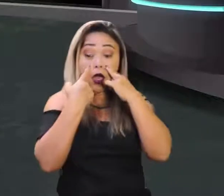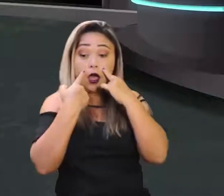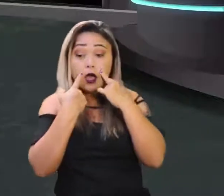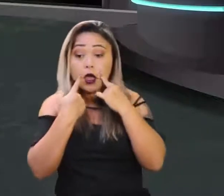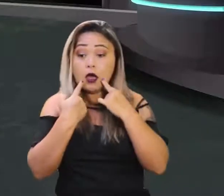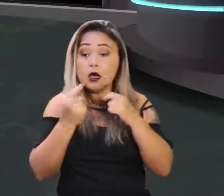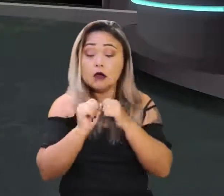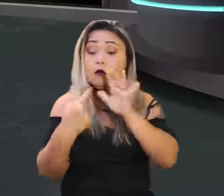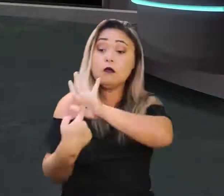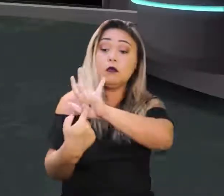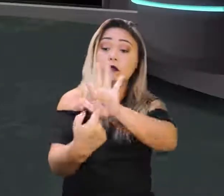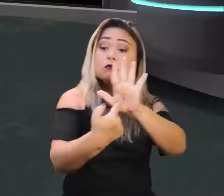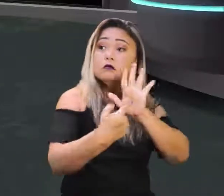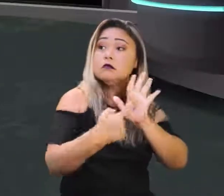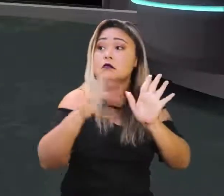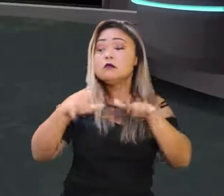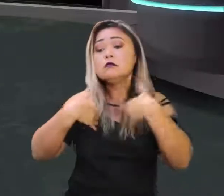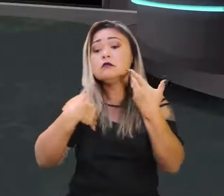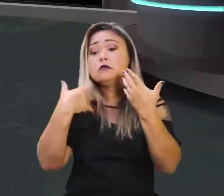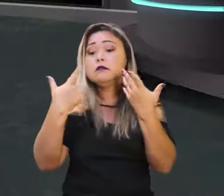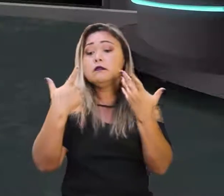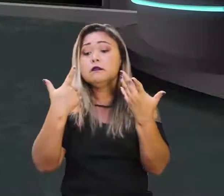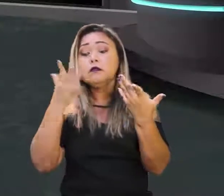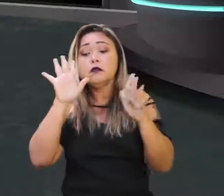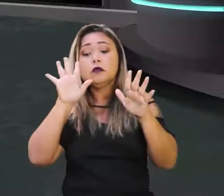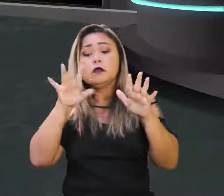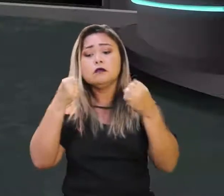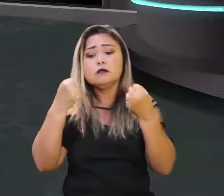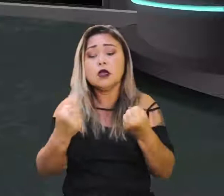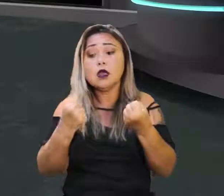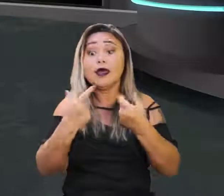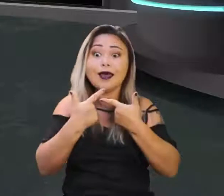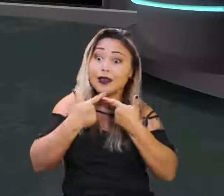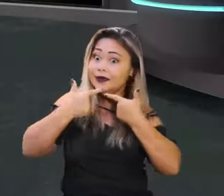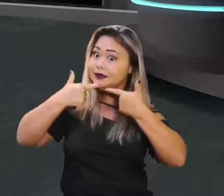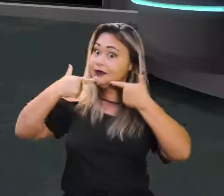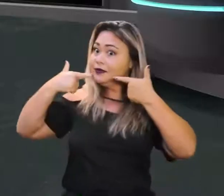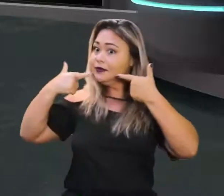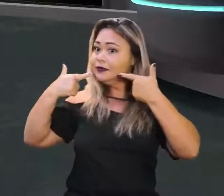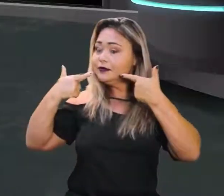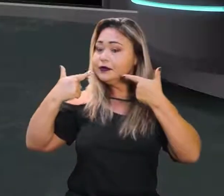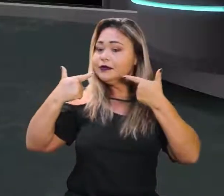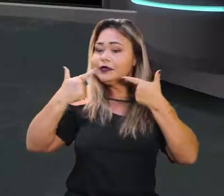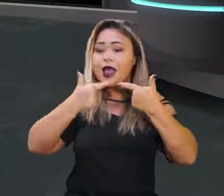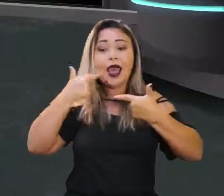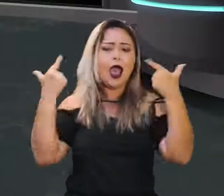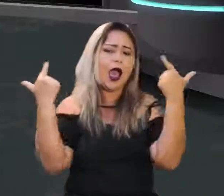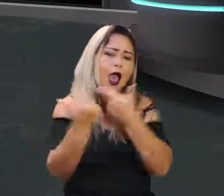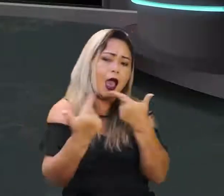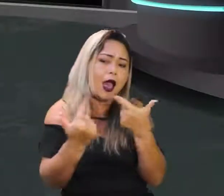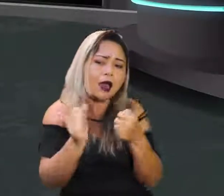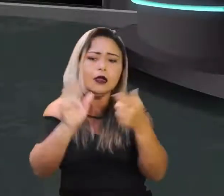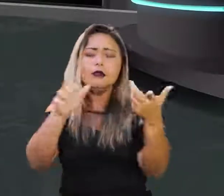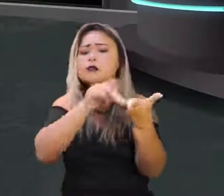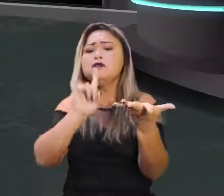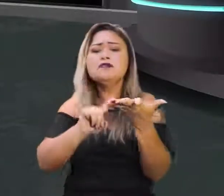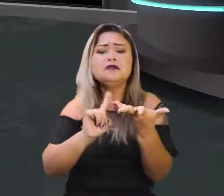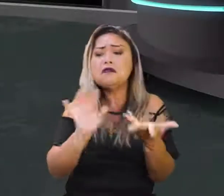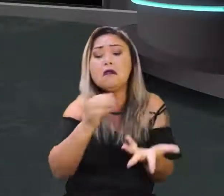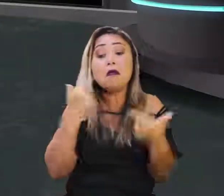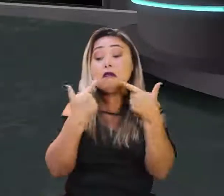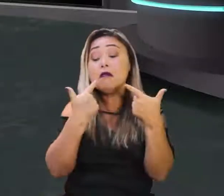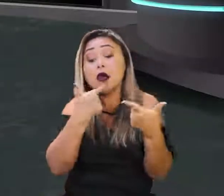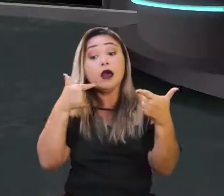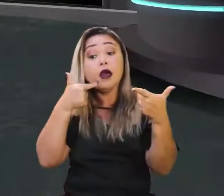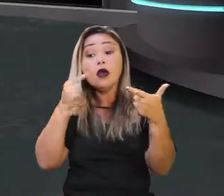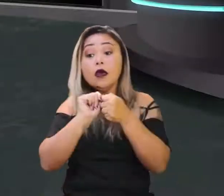chorar, demonstrar tanto o pesar quanto a alegria, sorrir, gargalhar. Ele não está nem com vontade de rir,